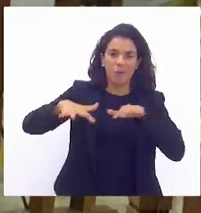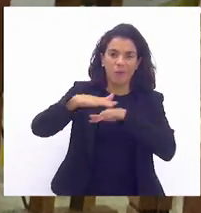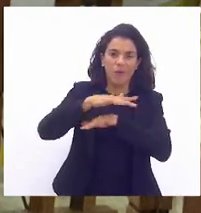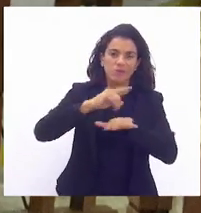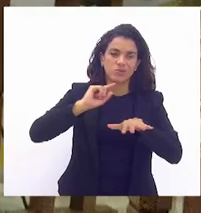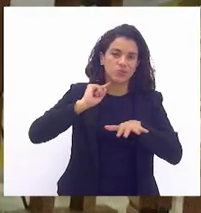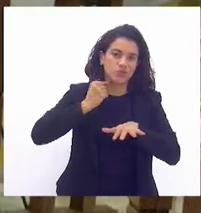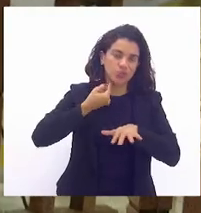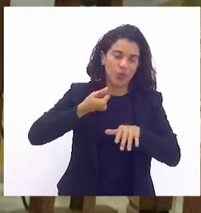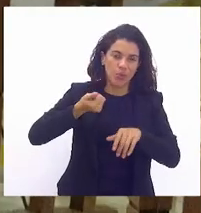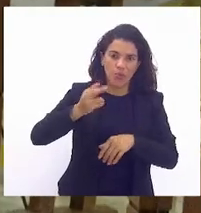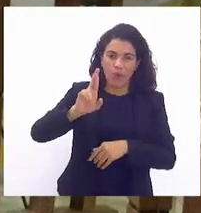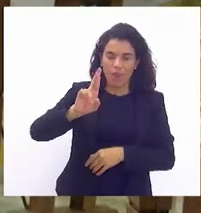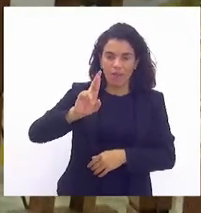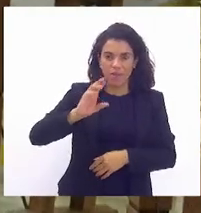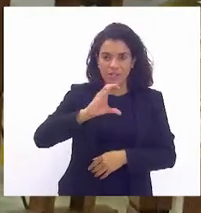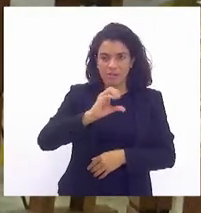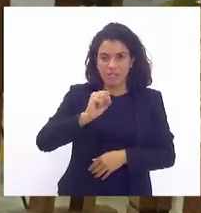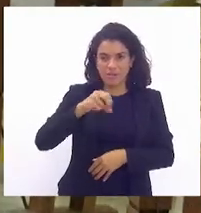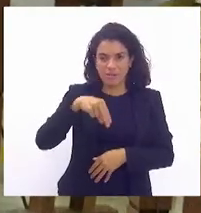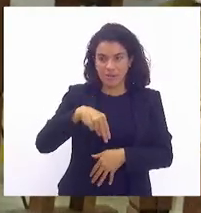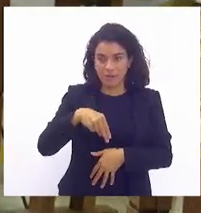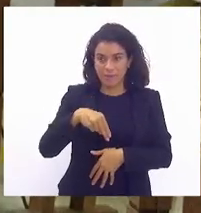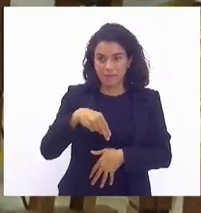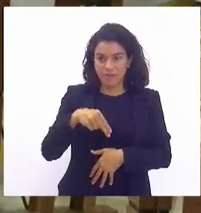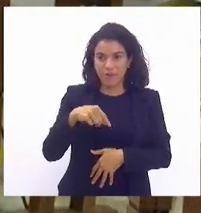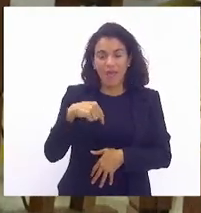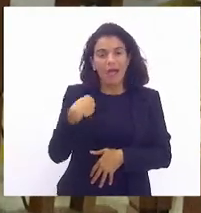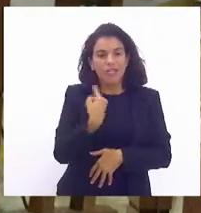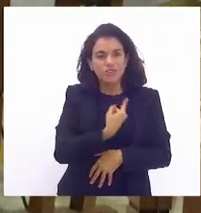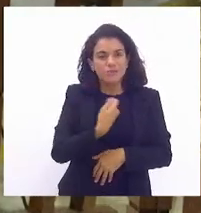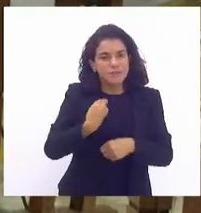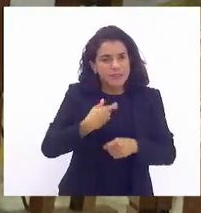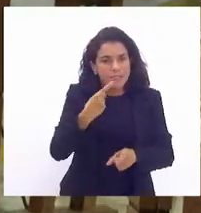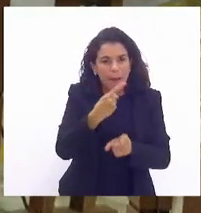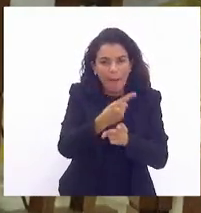da CSN. Nós temos que descobrir